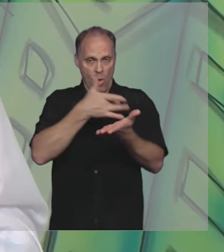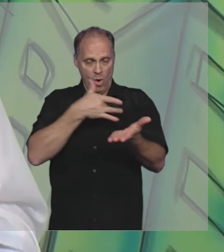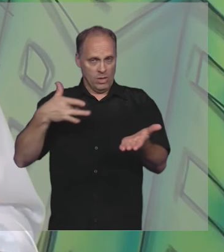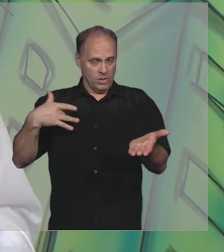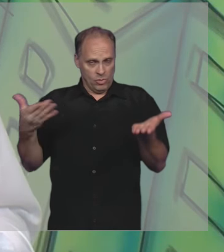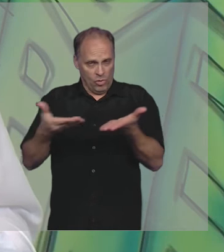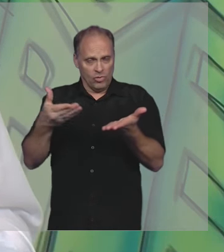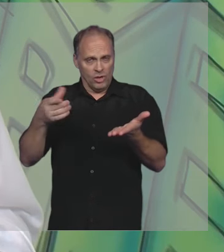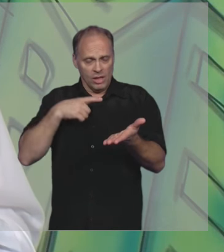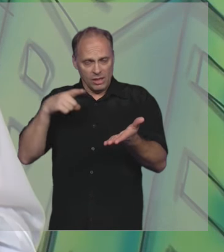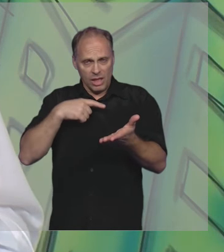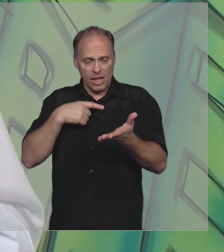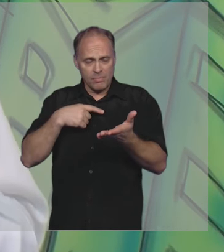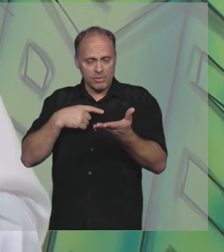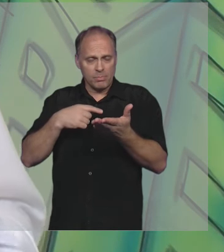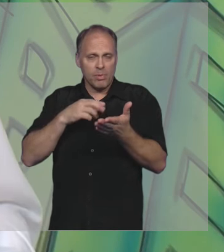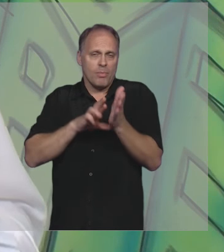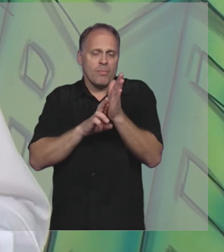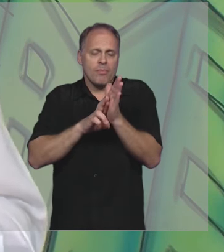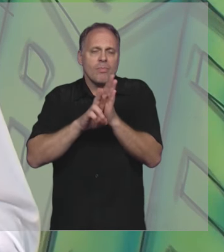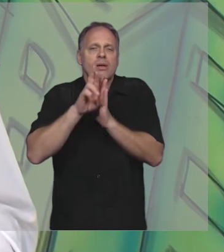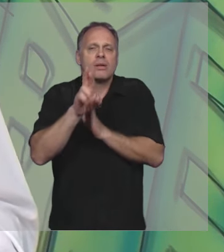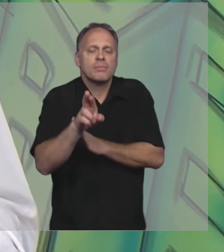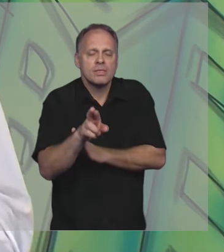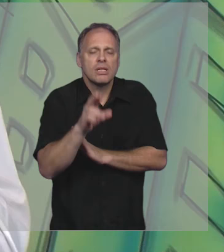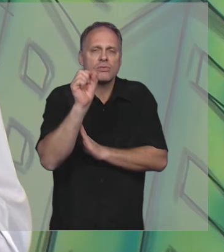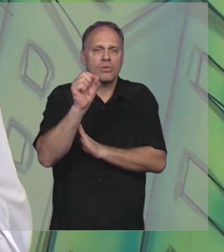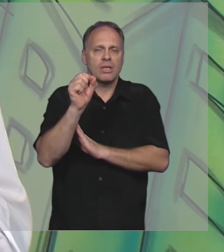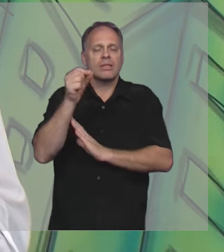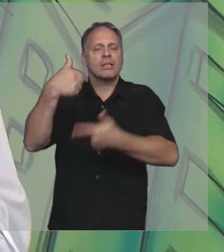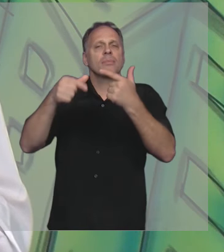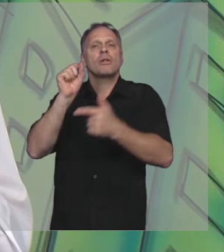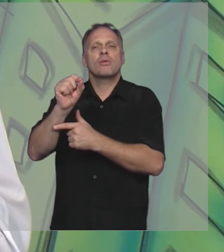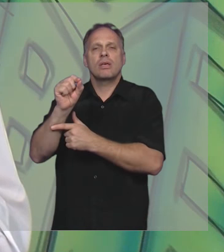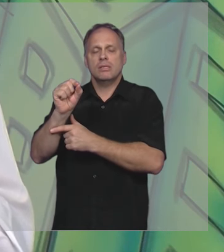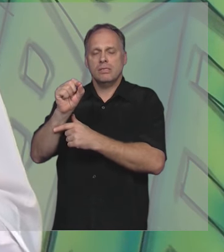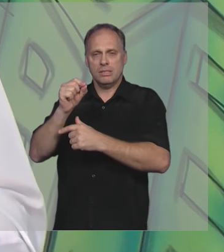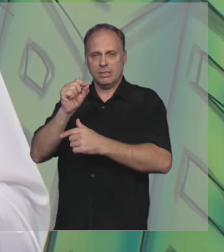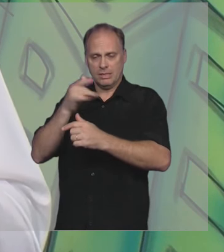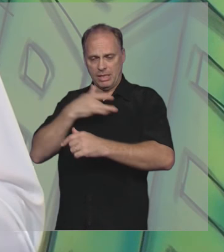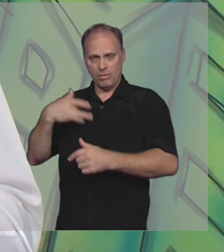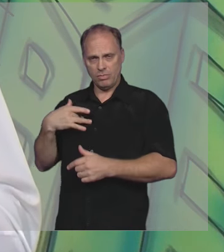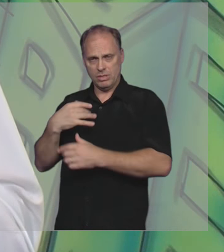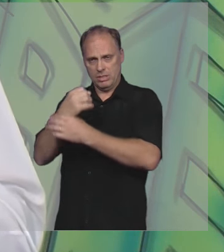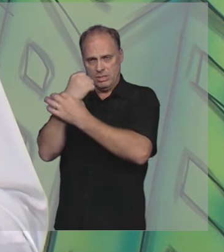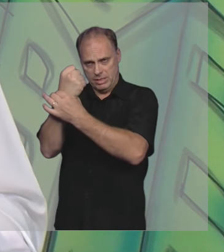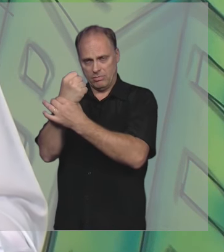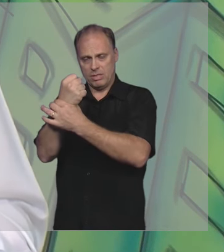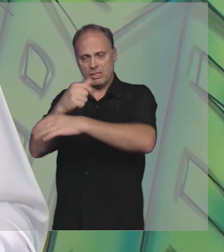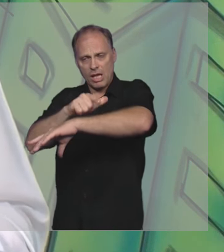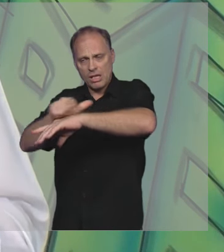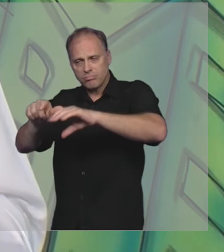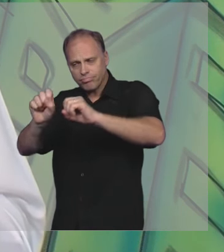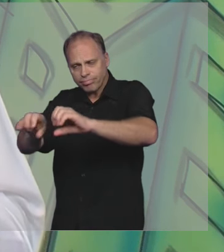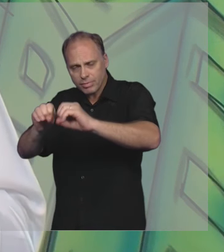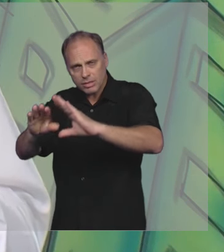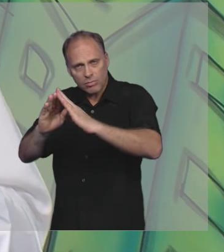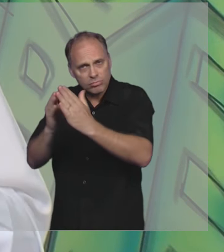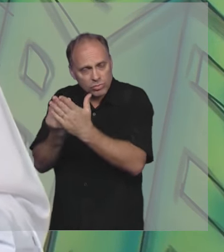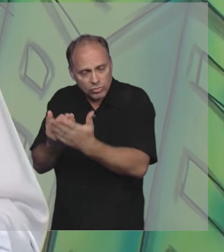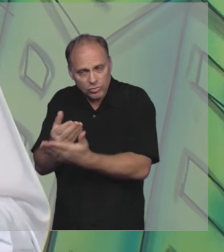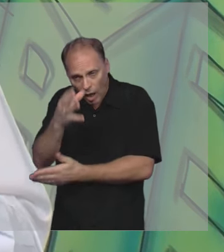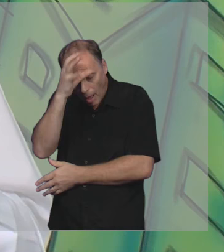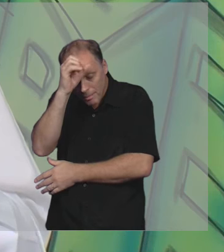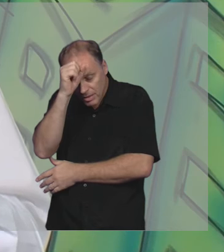reflexo. Hoje nós precisamos trabalhar saúde, segurança e educação. Tá? A educação é fundamental, as